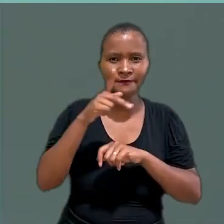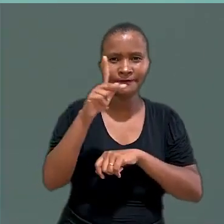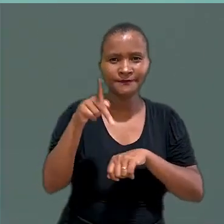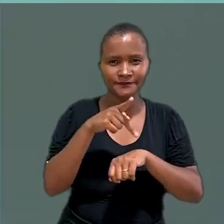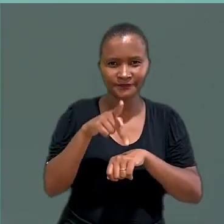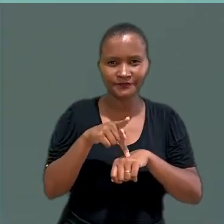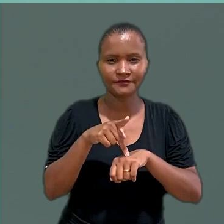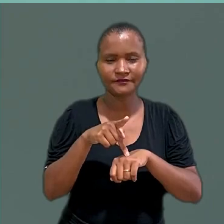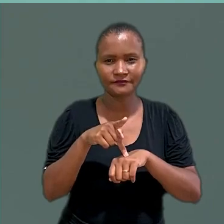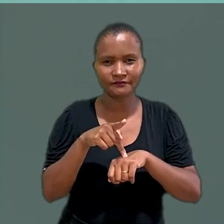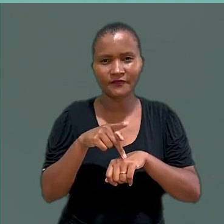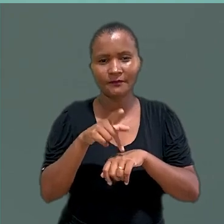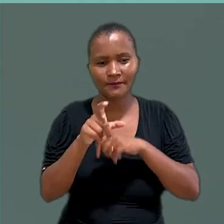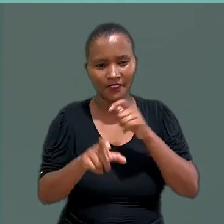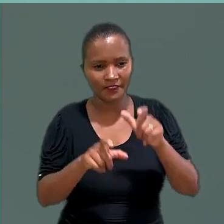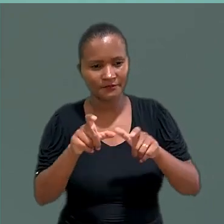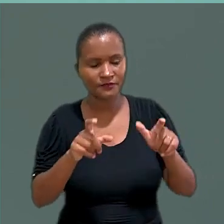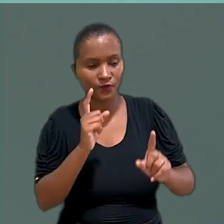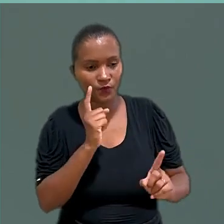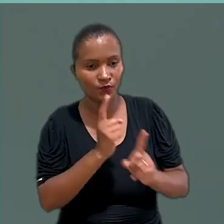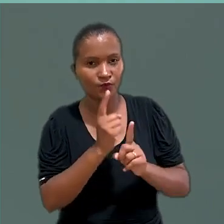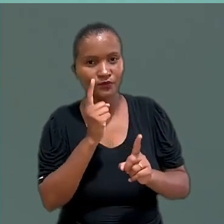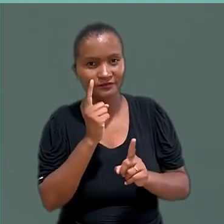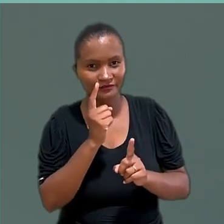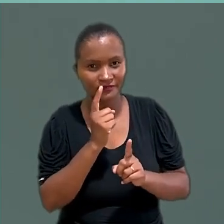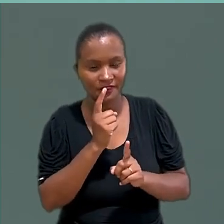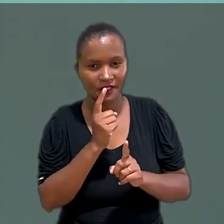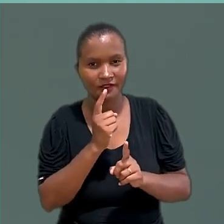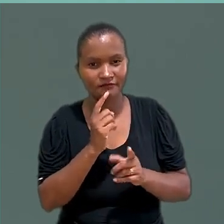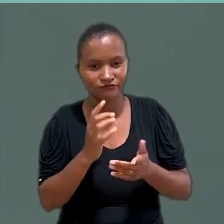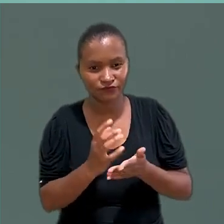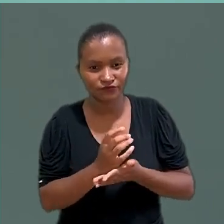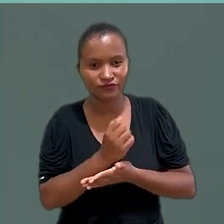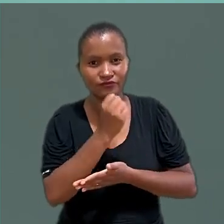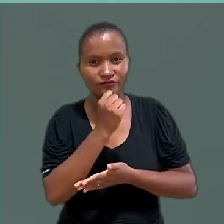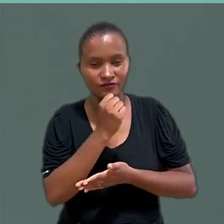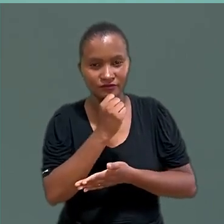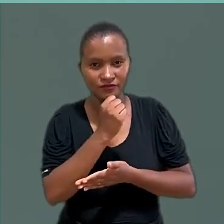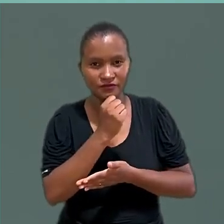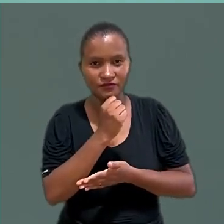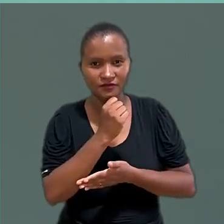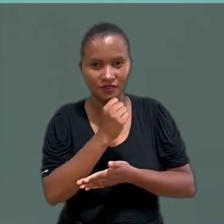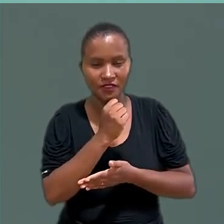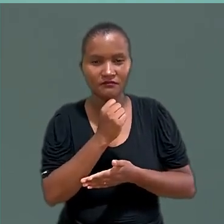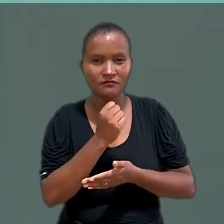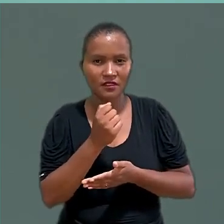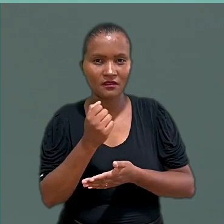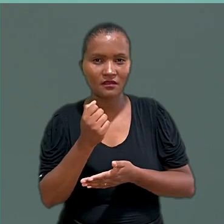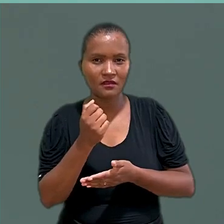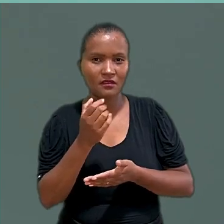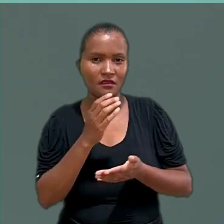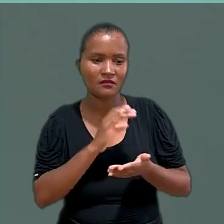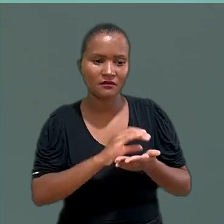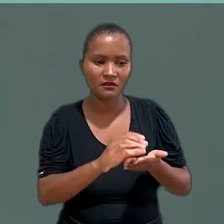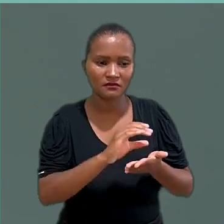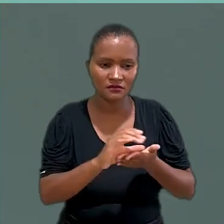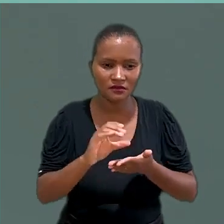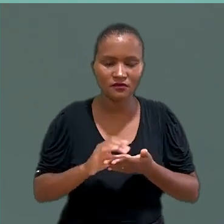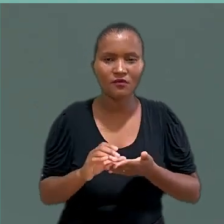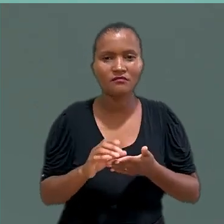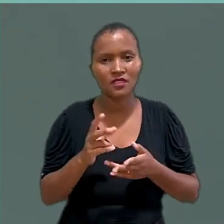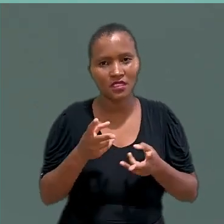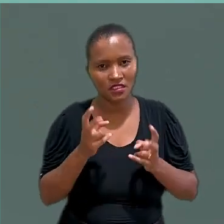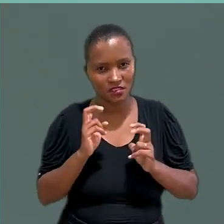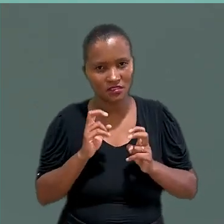que essas pessoas que sejam encontradas nessa condição, elas recebam as indenizações